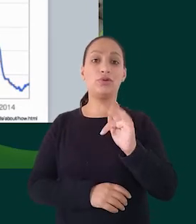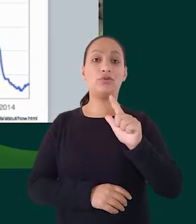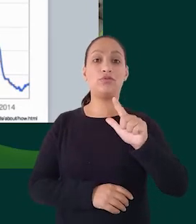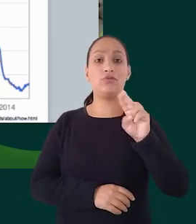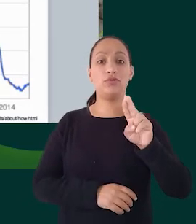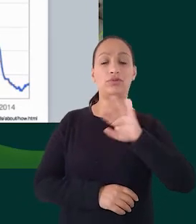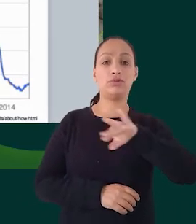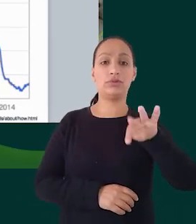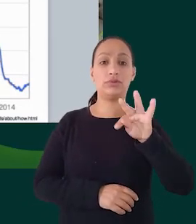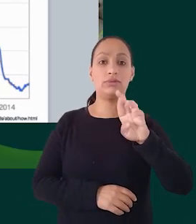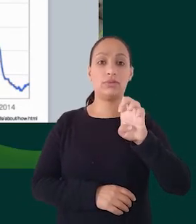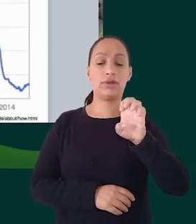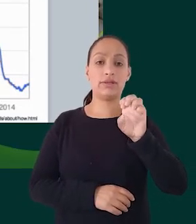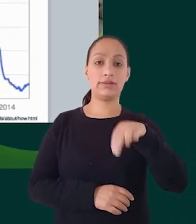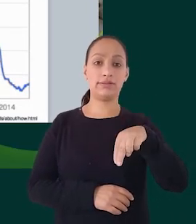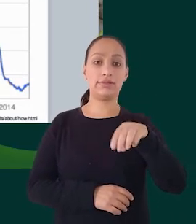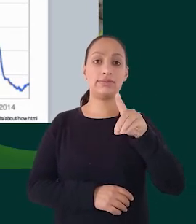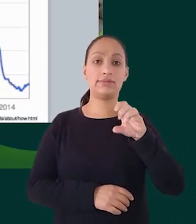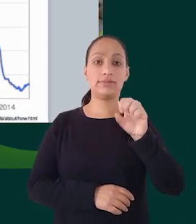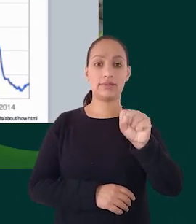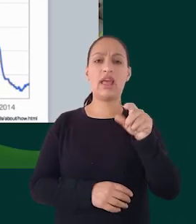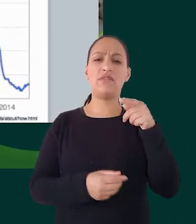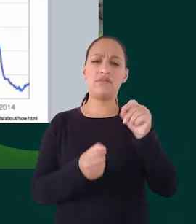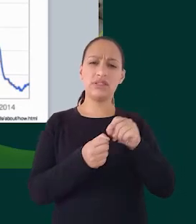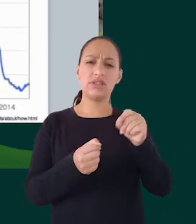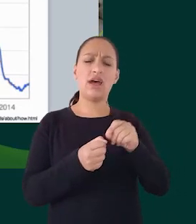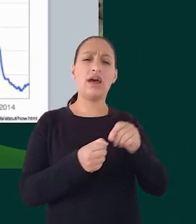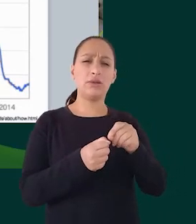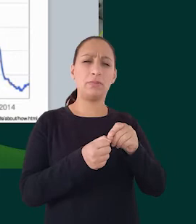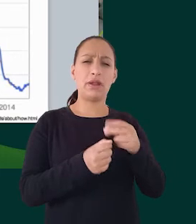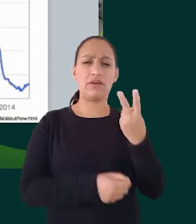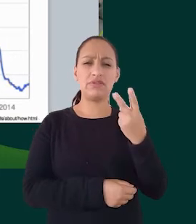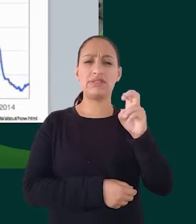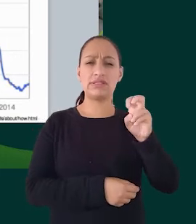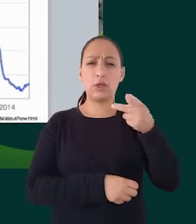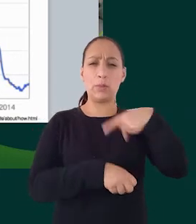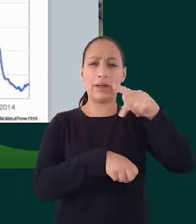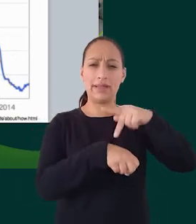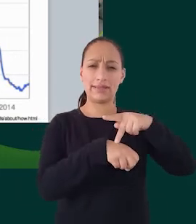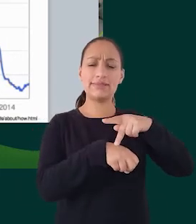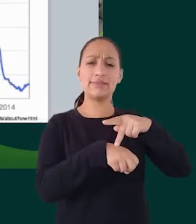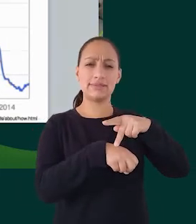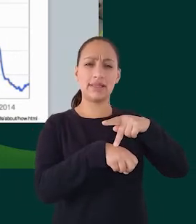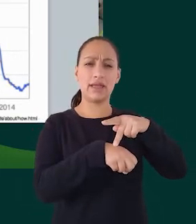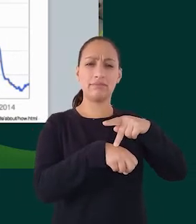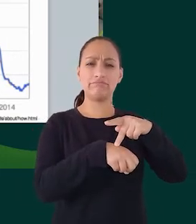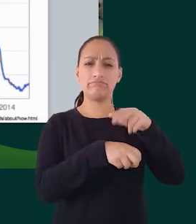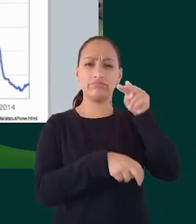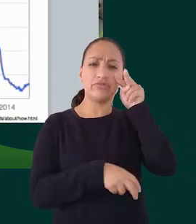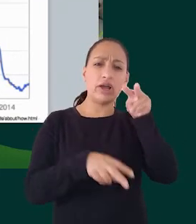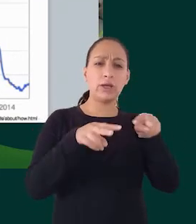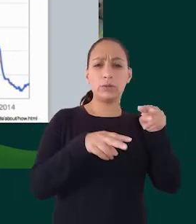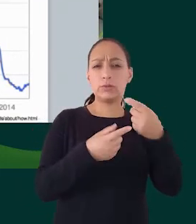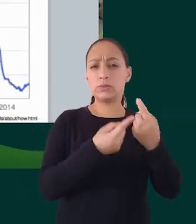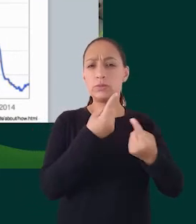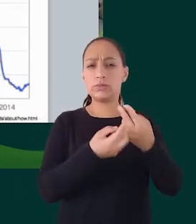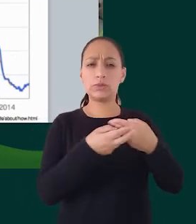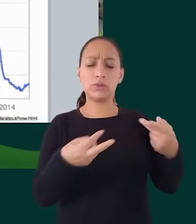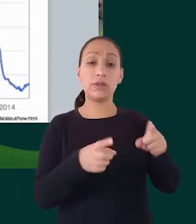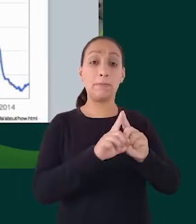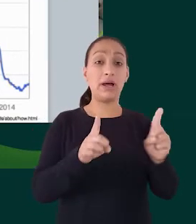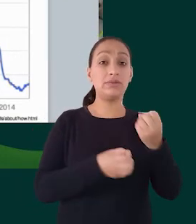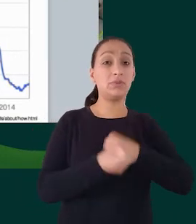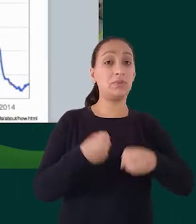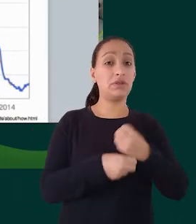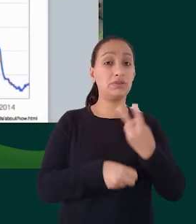para vários países, para 25 países, mais precisamente, só que em 2013, como está bem claro aqui no gráfico,